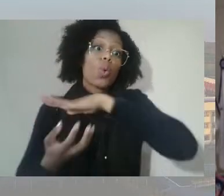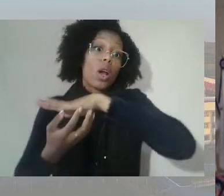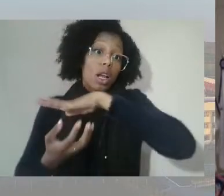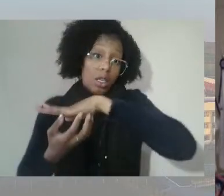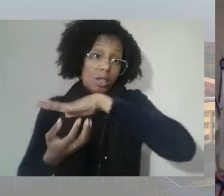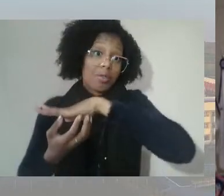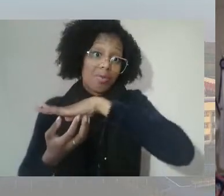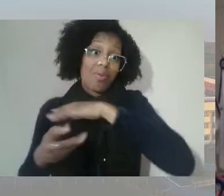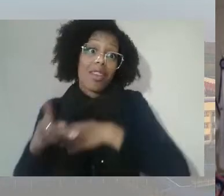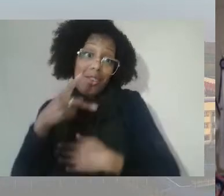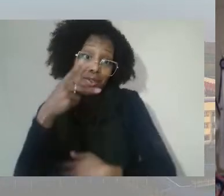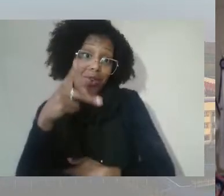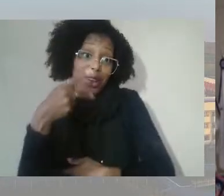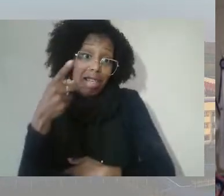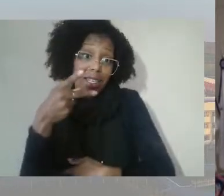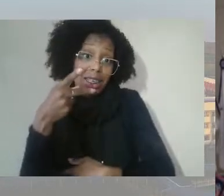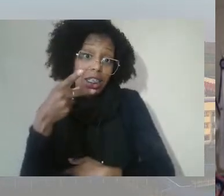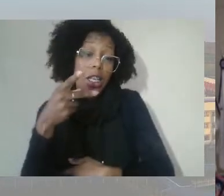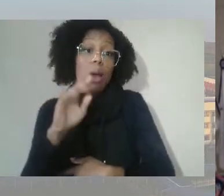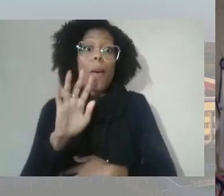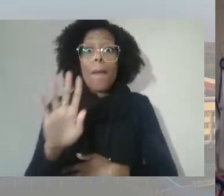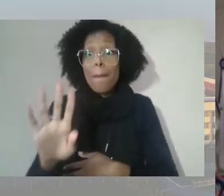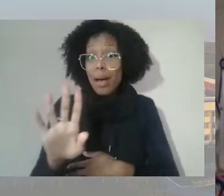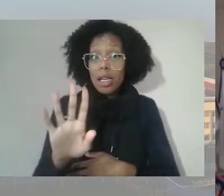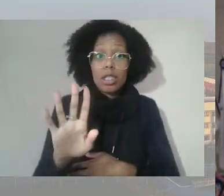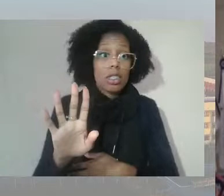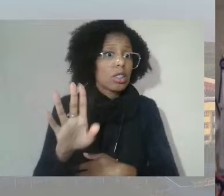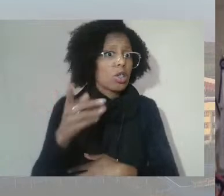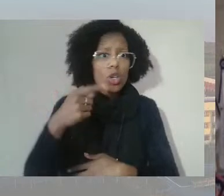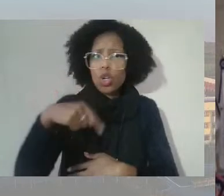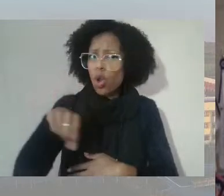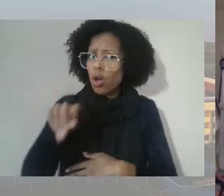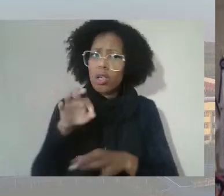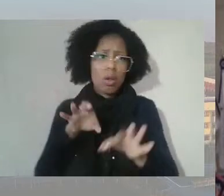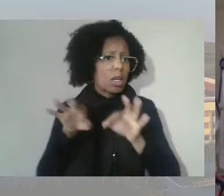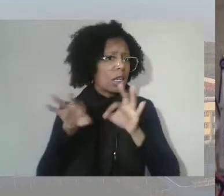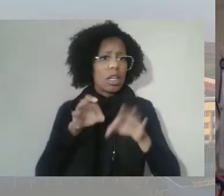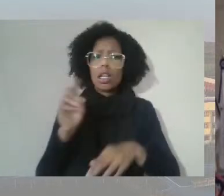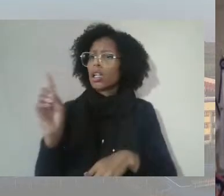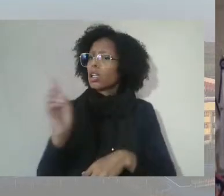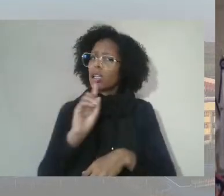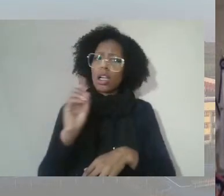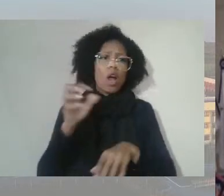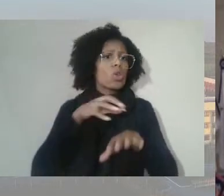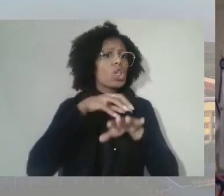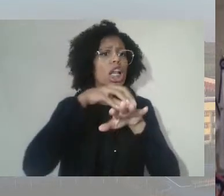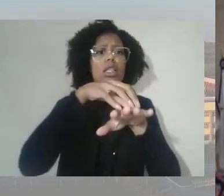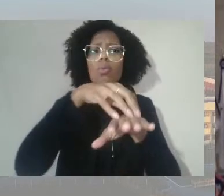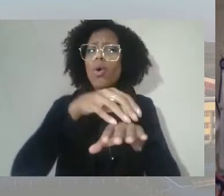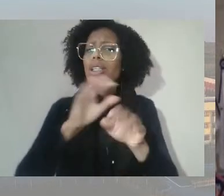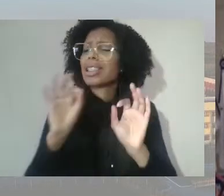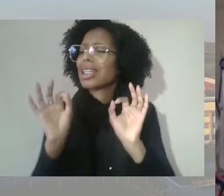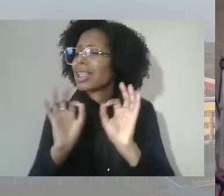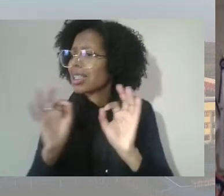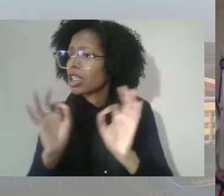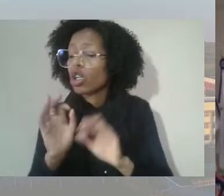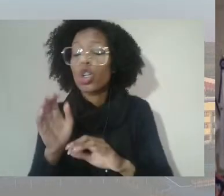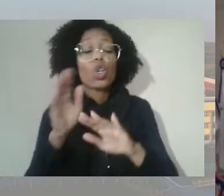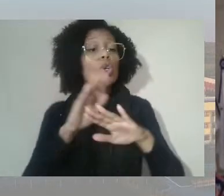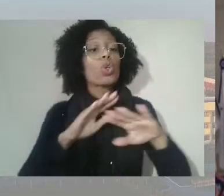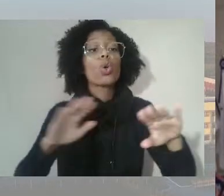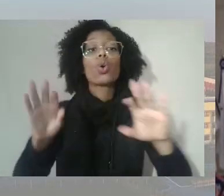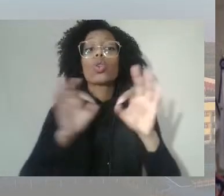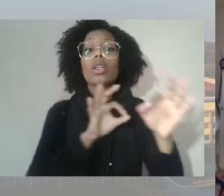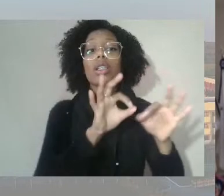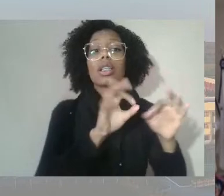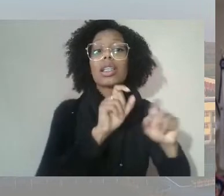foi comprovado, nós não organizamos, nós não solicitamos o transporte foi todo